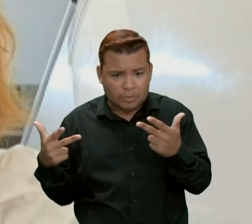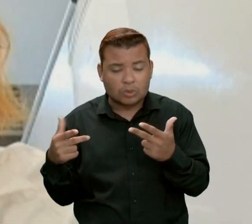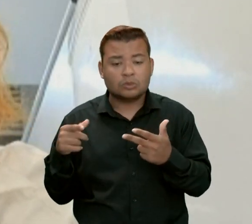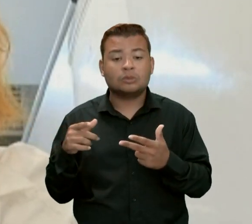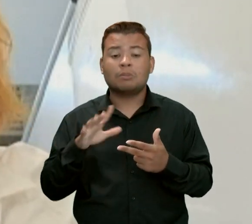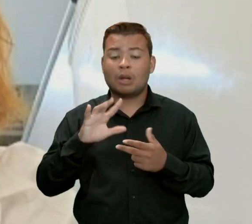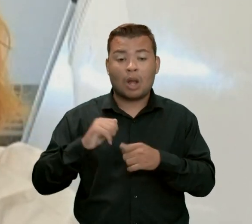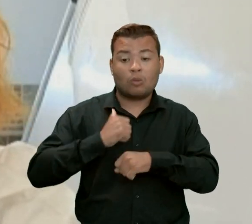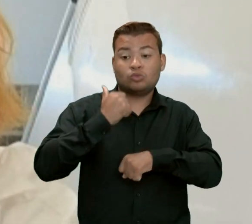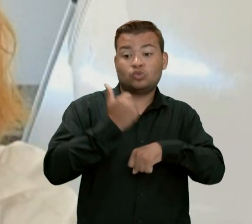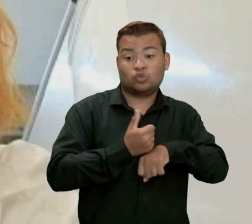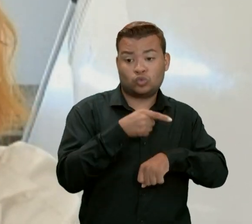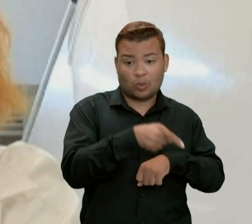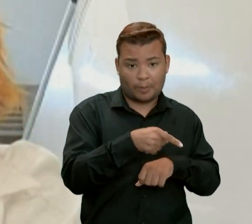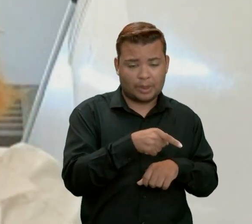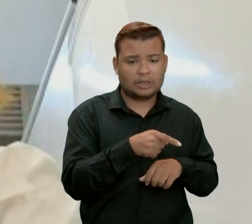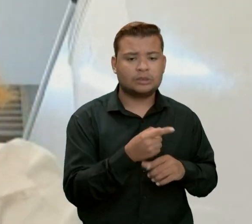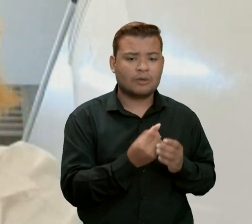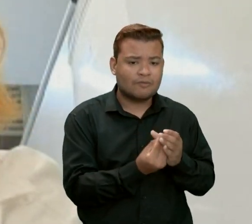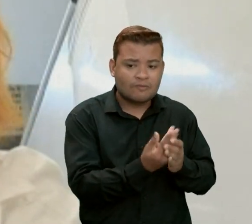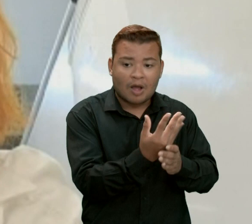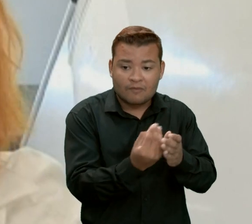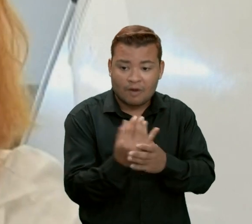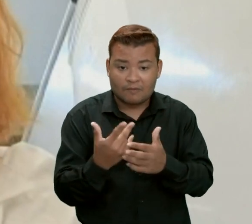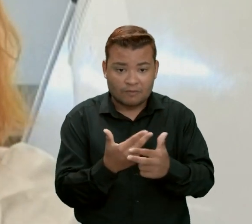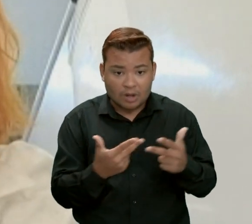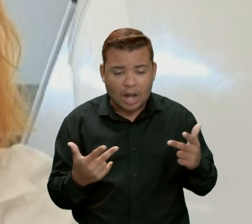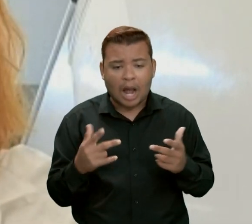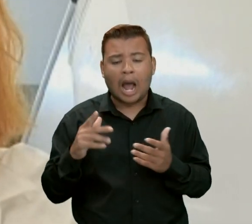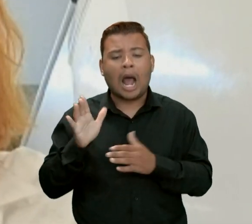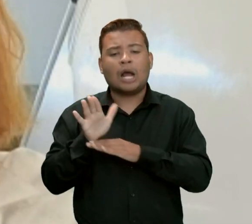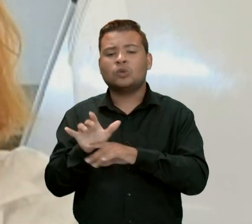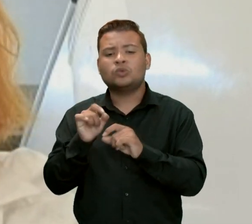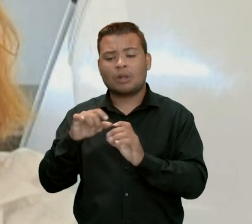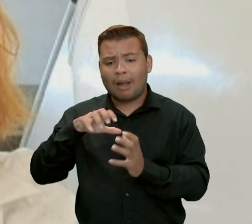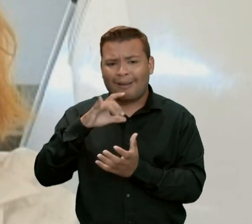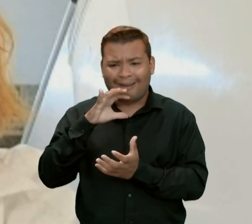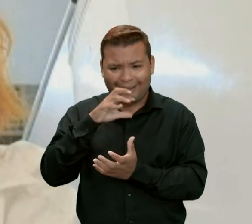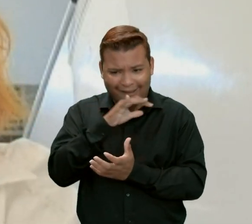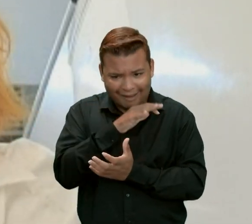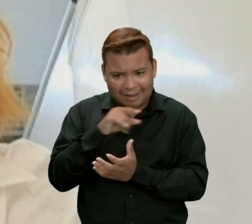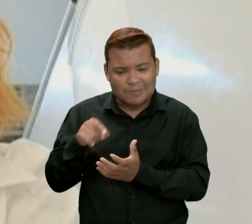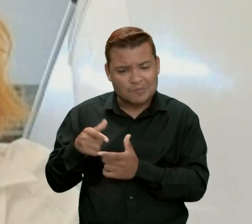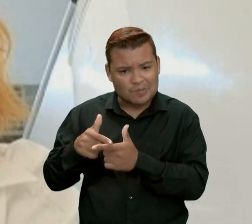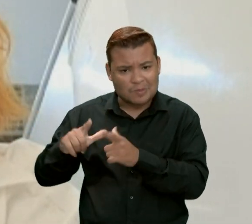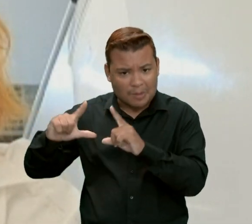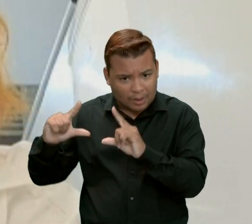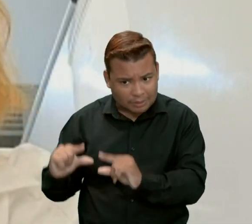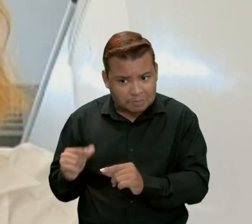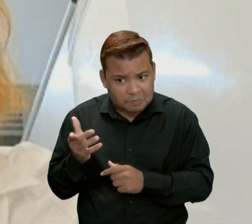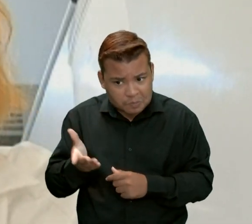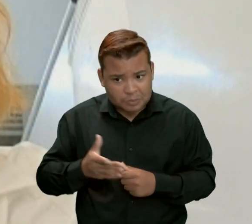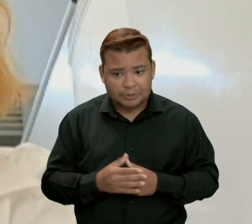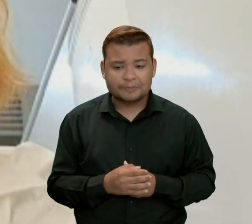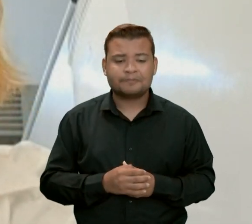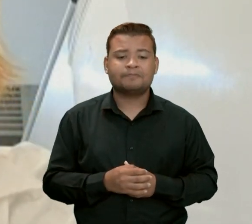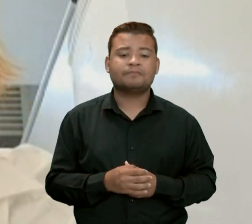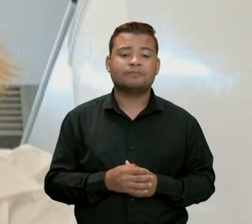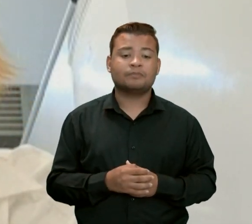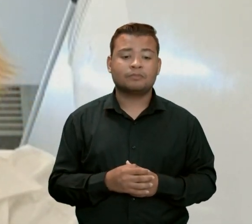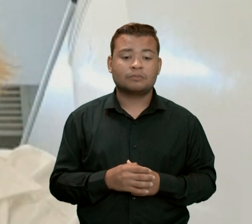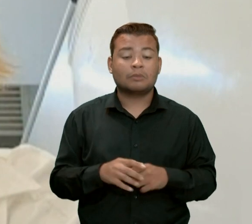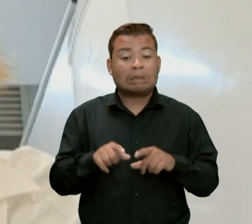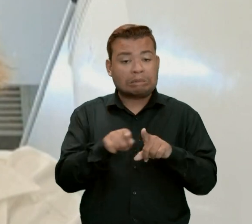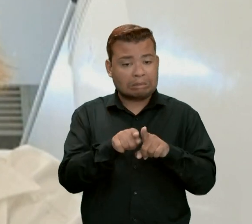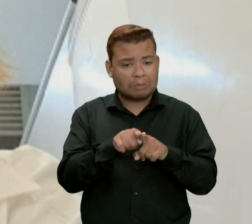vegetais, ajudaria muito no aquecimento global, por exemplo, né? Até teve